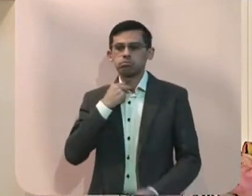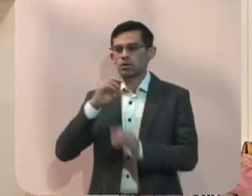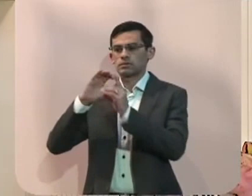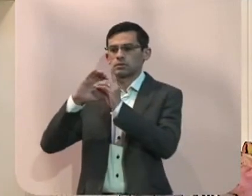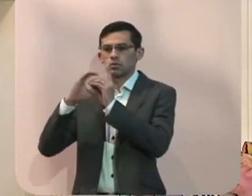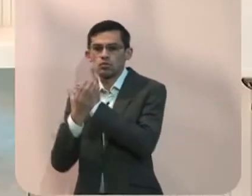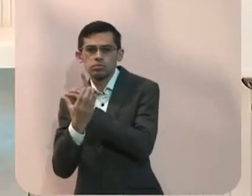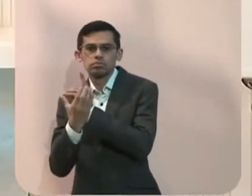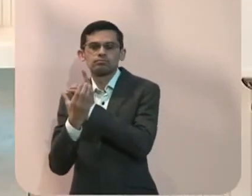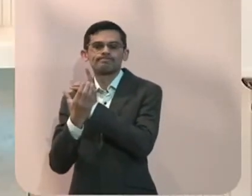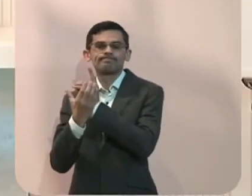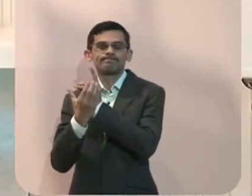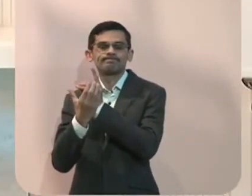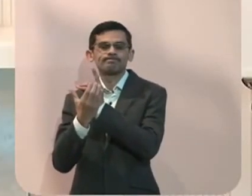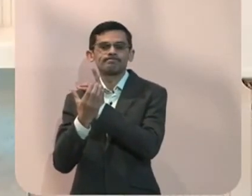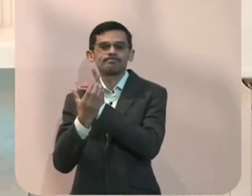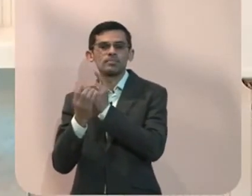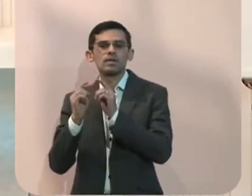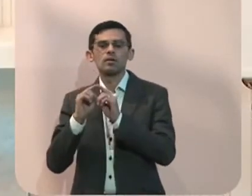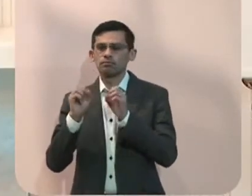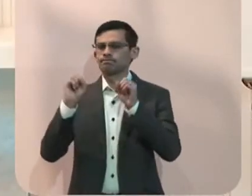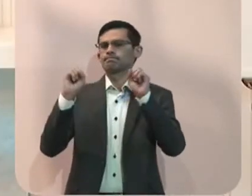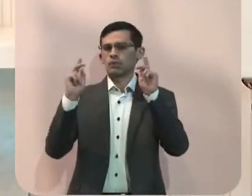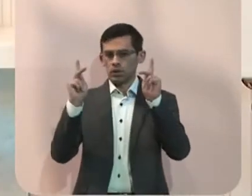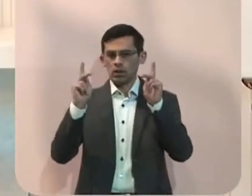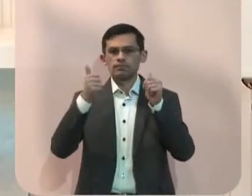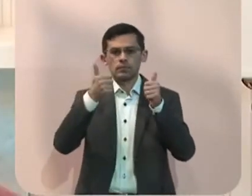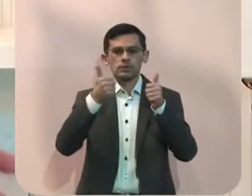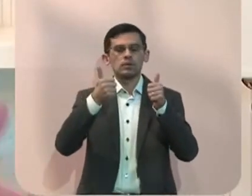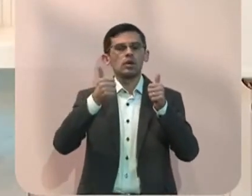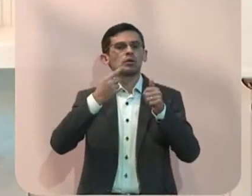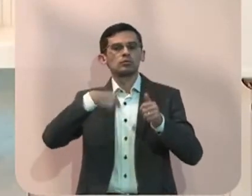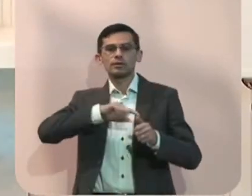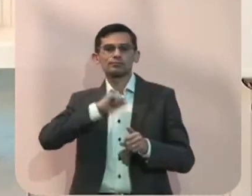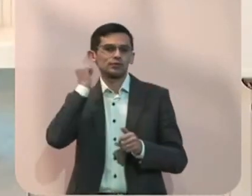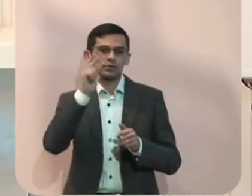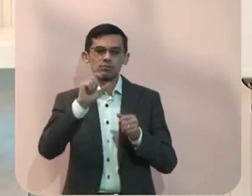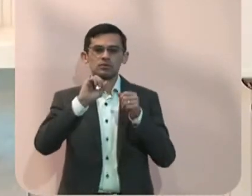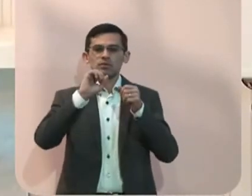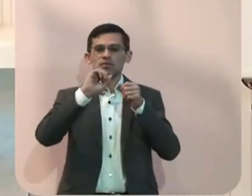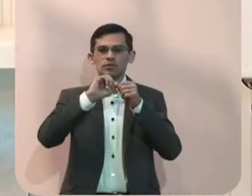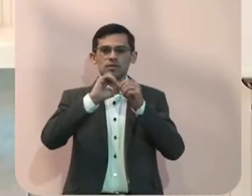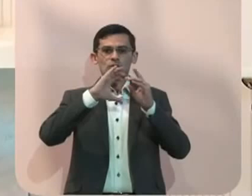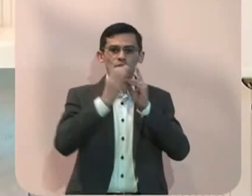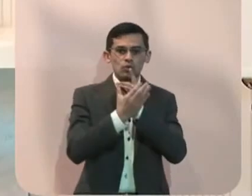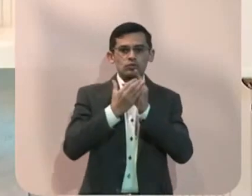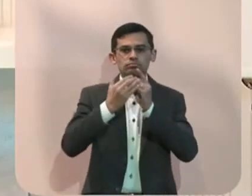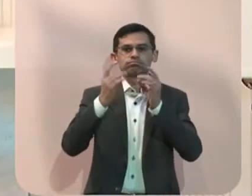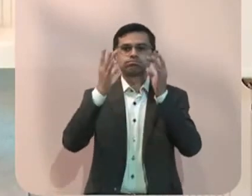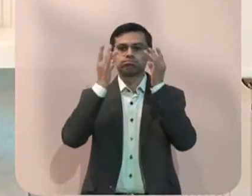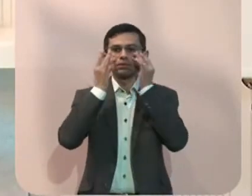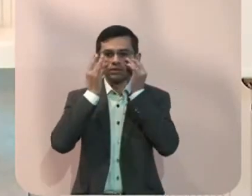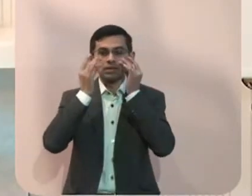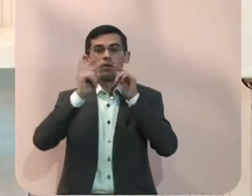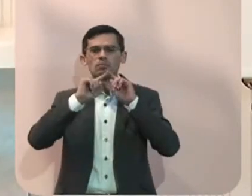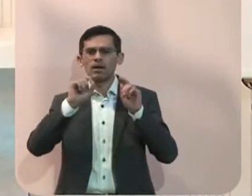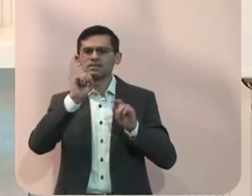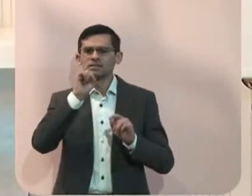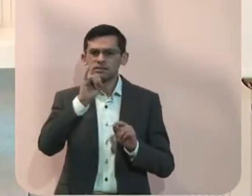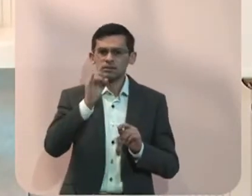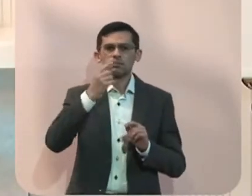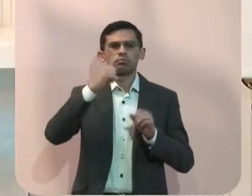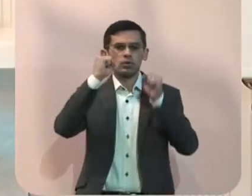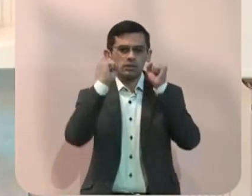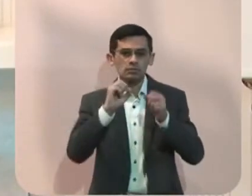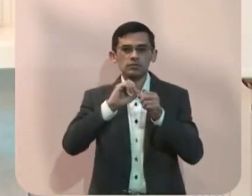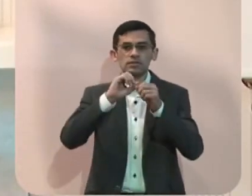culto, né? Ok, a gente não está conseguindo fazer culto público, presente, mas será que a gente pode